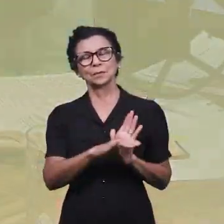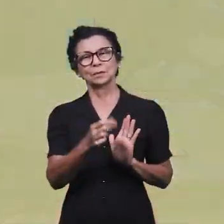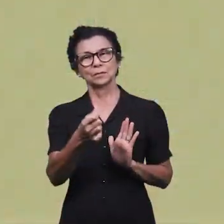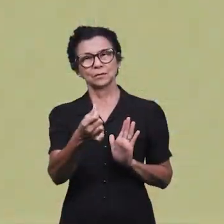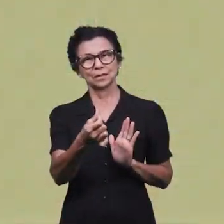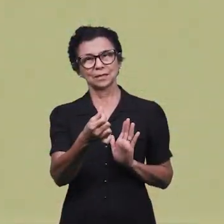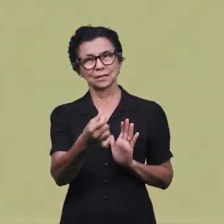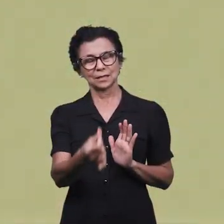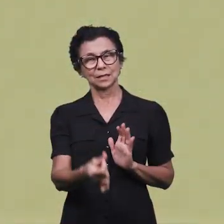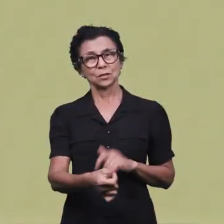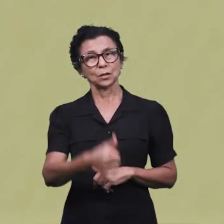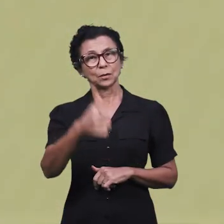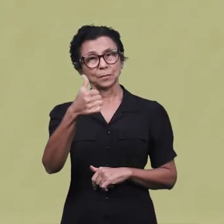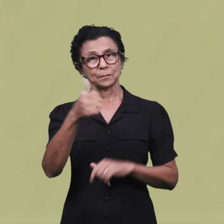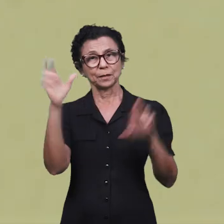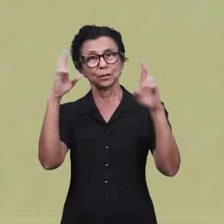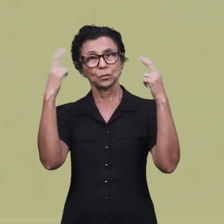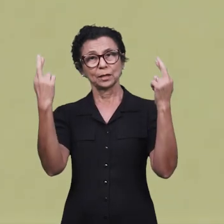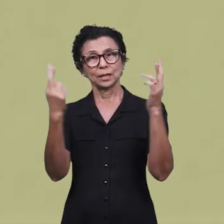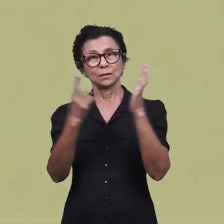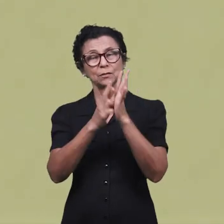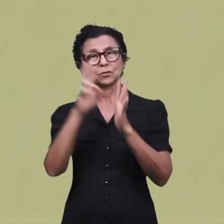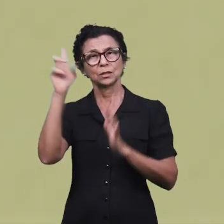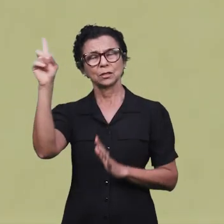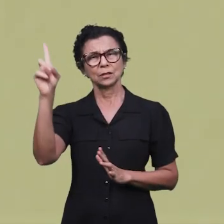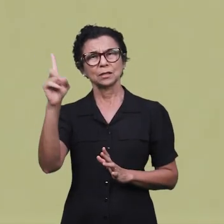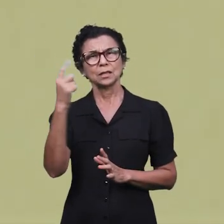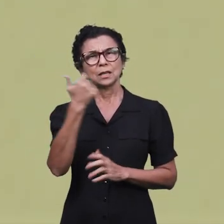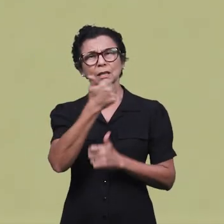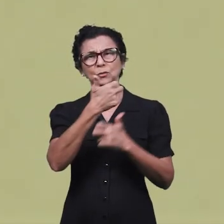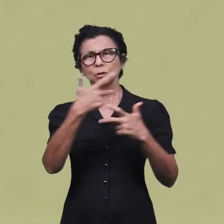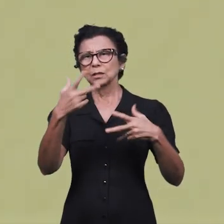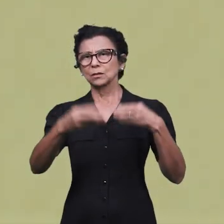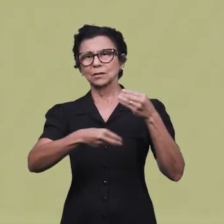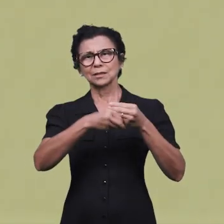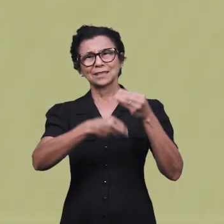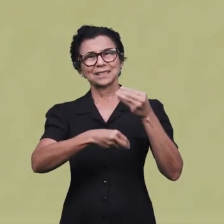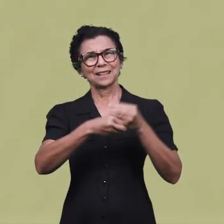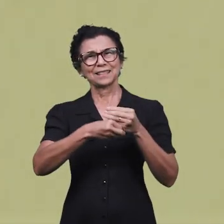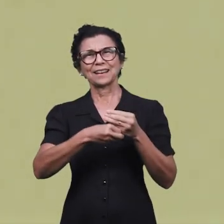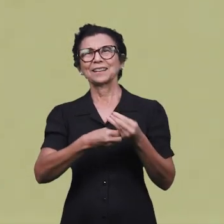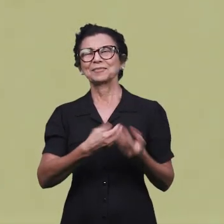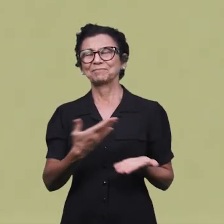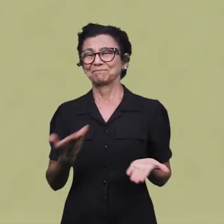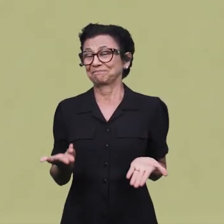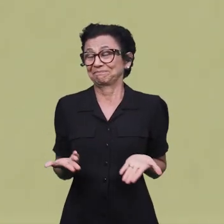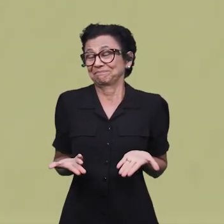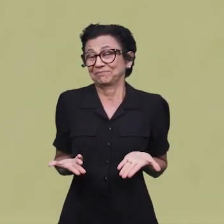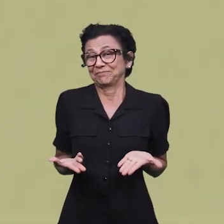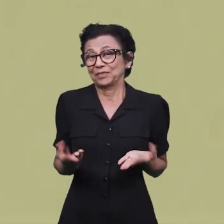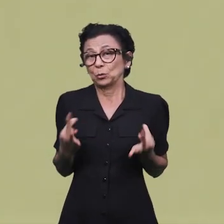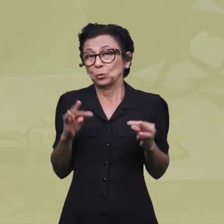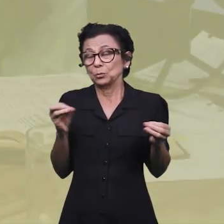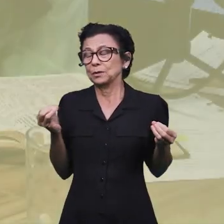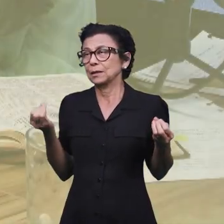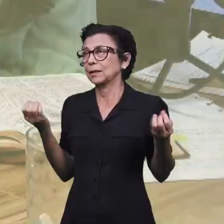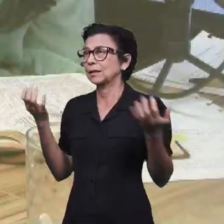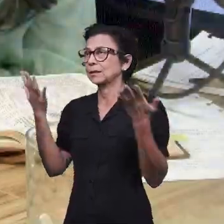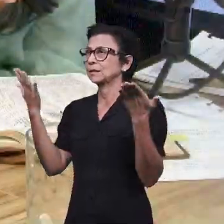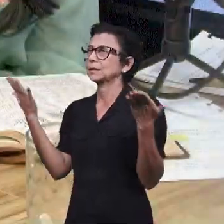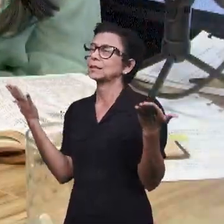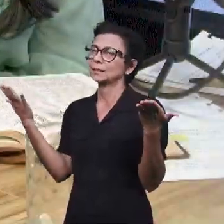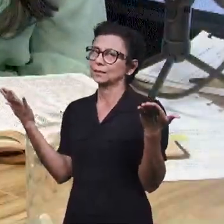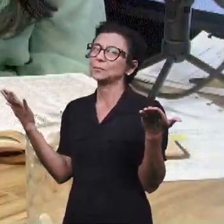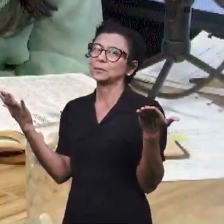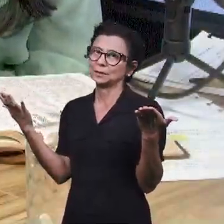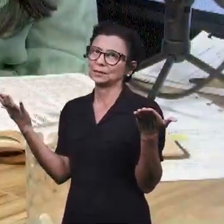6... buscai primeiro o reino de Deus e as outras coisas vos serão acrescentadas. Colocamos tudo diante do Senhor, até como